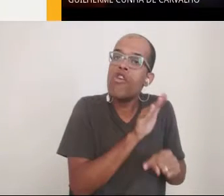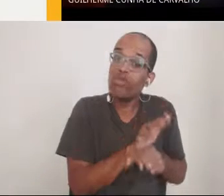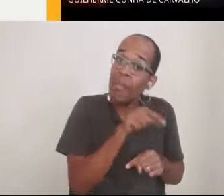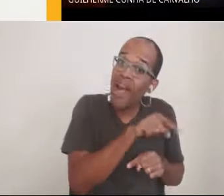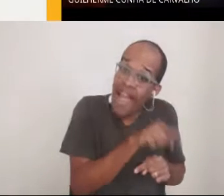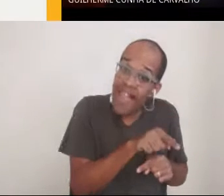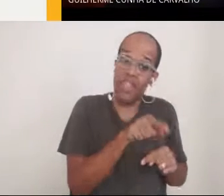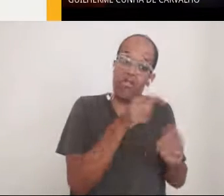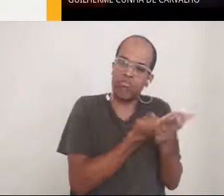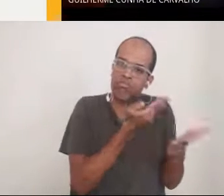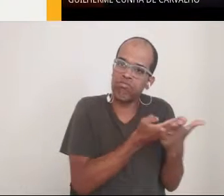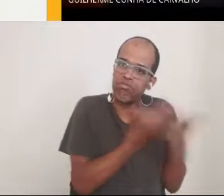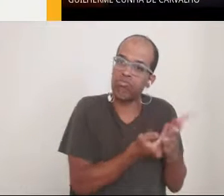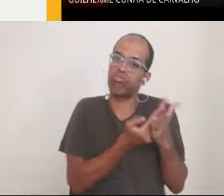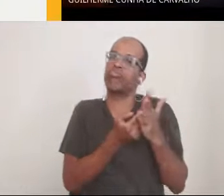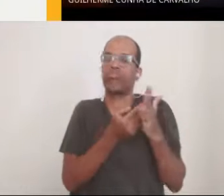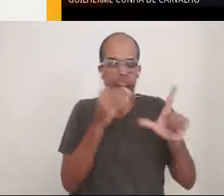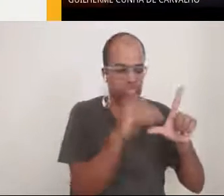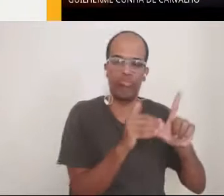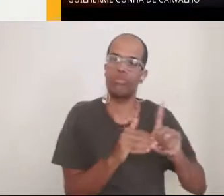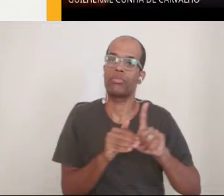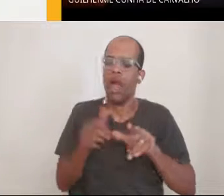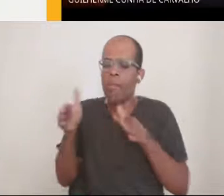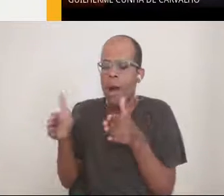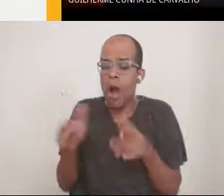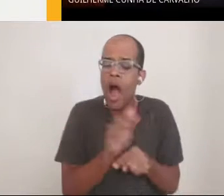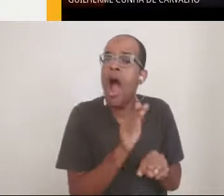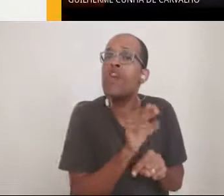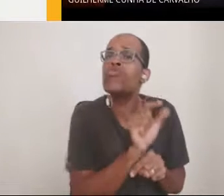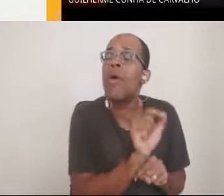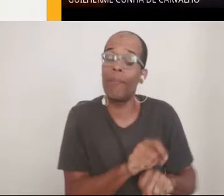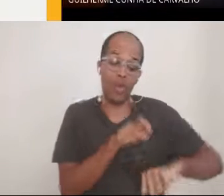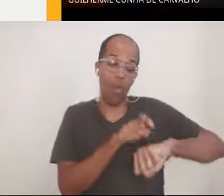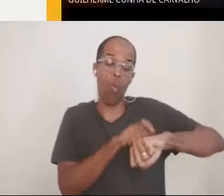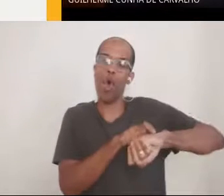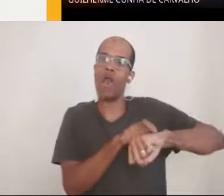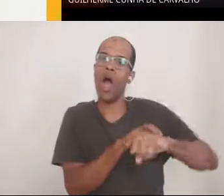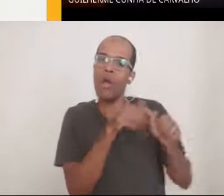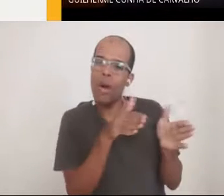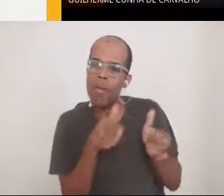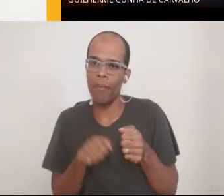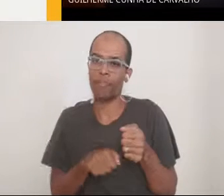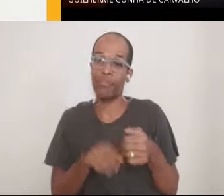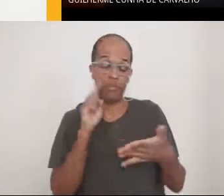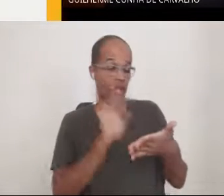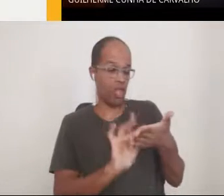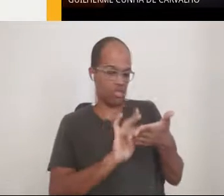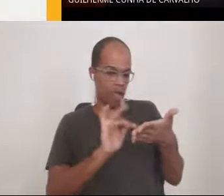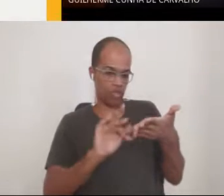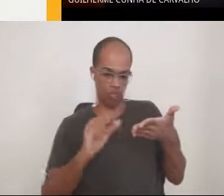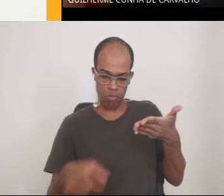condição necessária? Organizar aquele horário dele, ver se o tablet está carregado antes de começar o